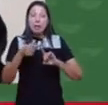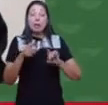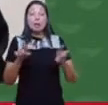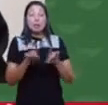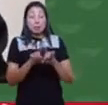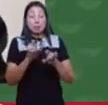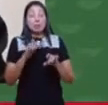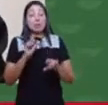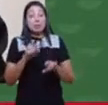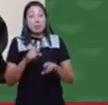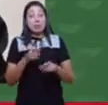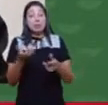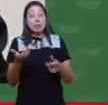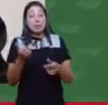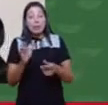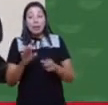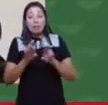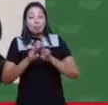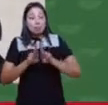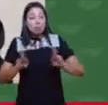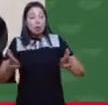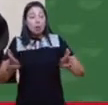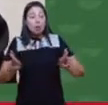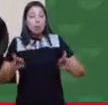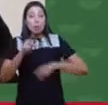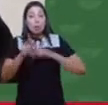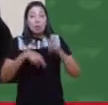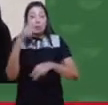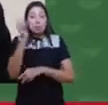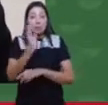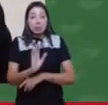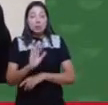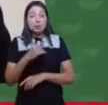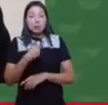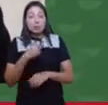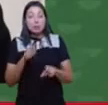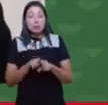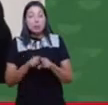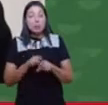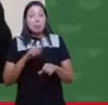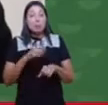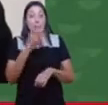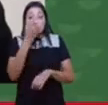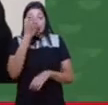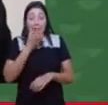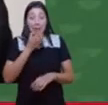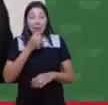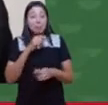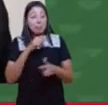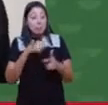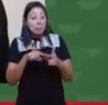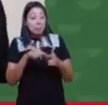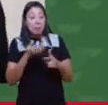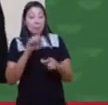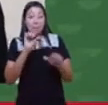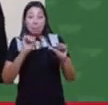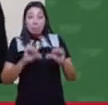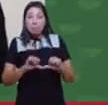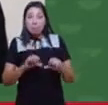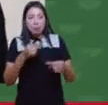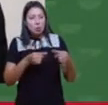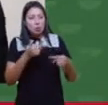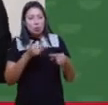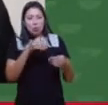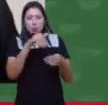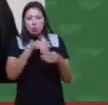também tenta desviar a atenção da população brasileira para os problemas mais graves. Porque nós não devíamos estar discutindo o